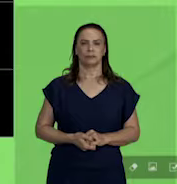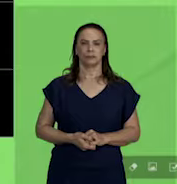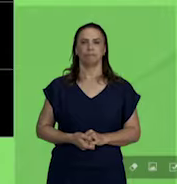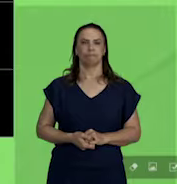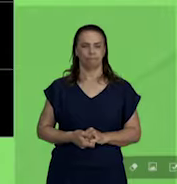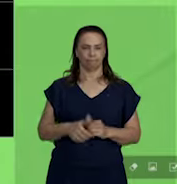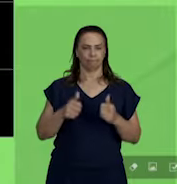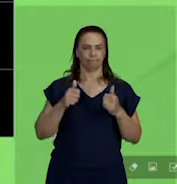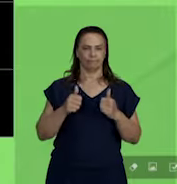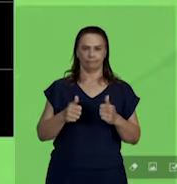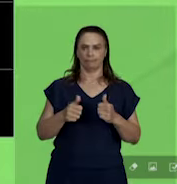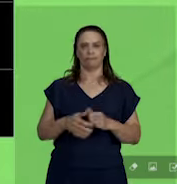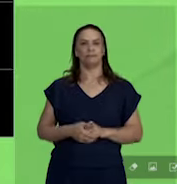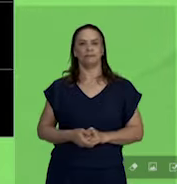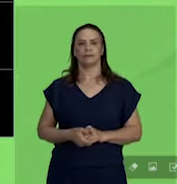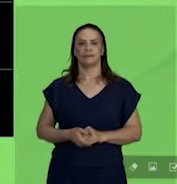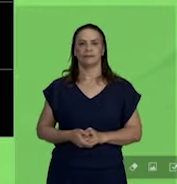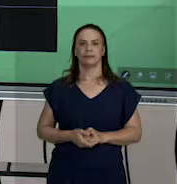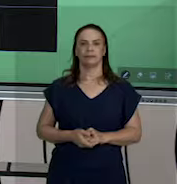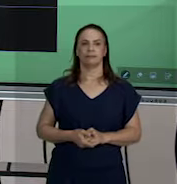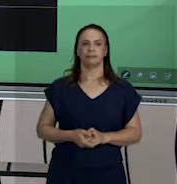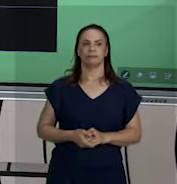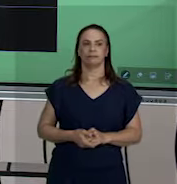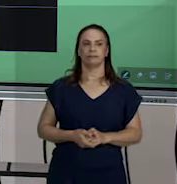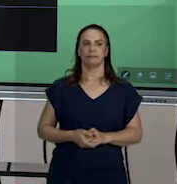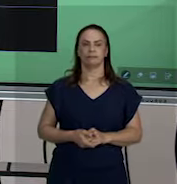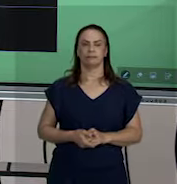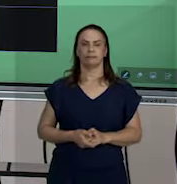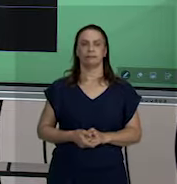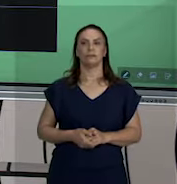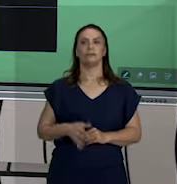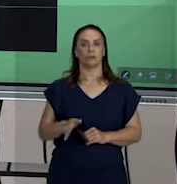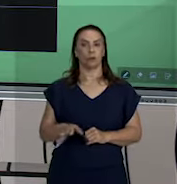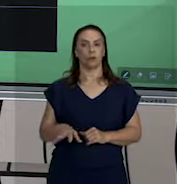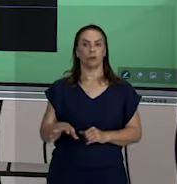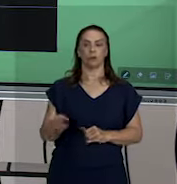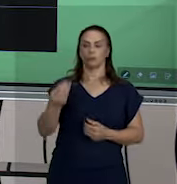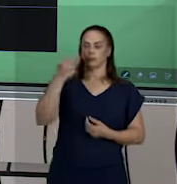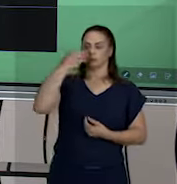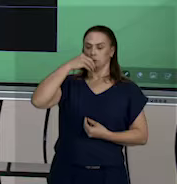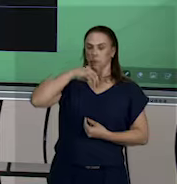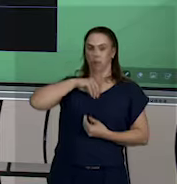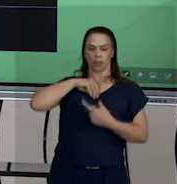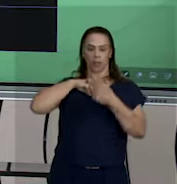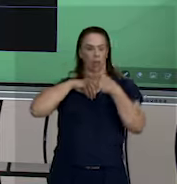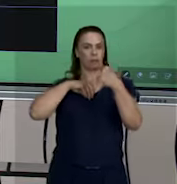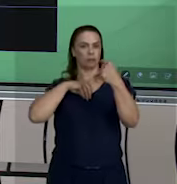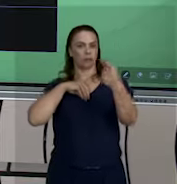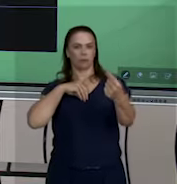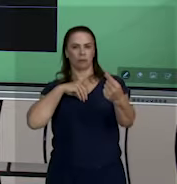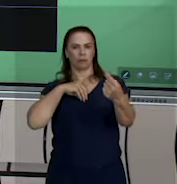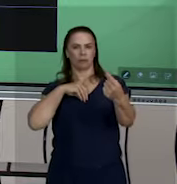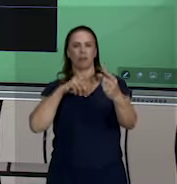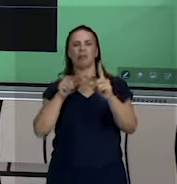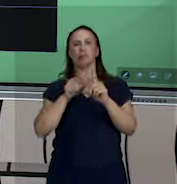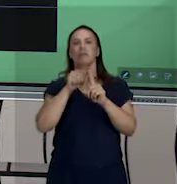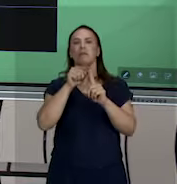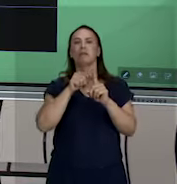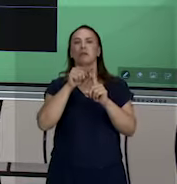Beleza. Agora é o seguinte, sai e entra mais, o ar sai ou entra mais quente ou mais